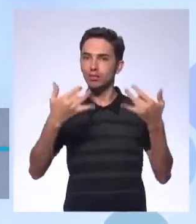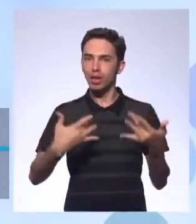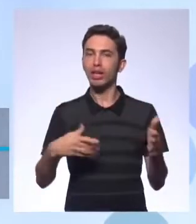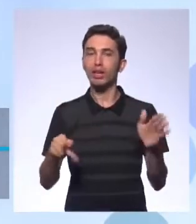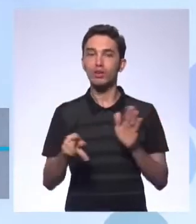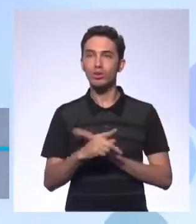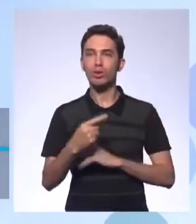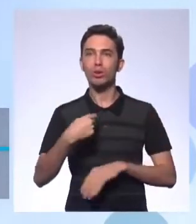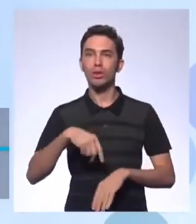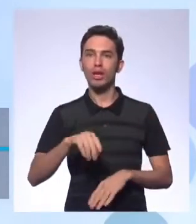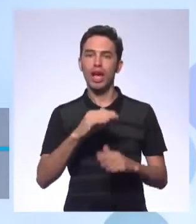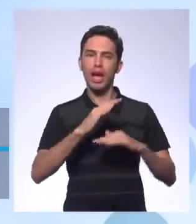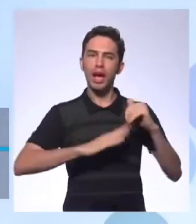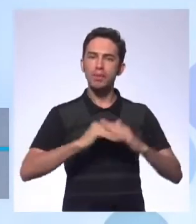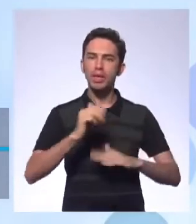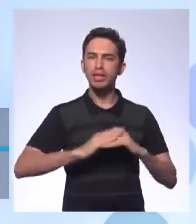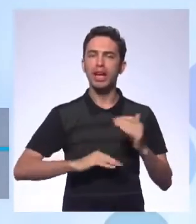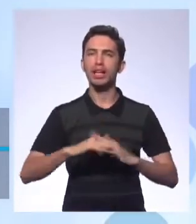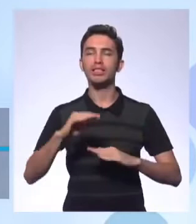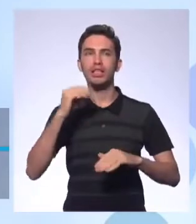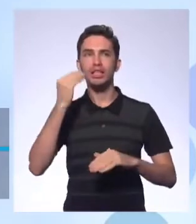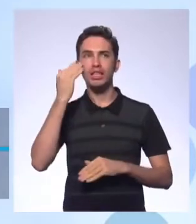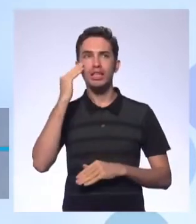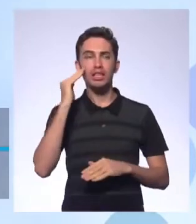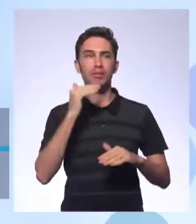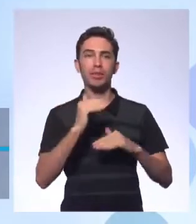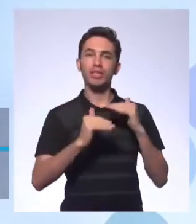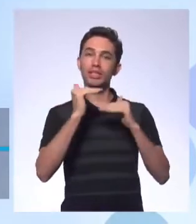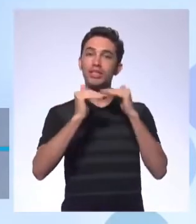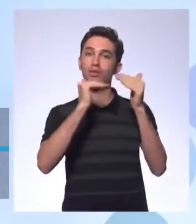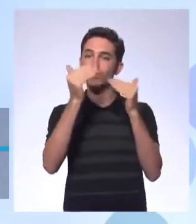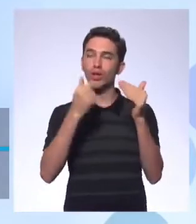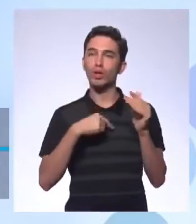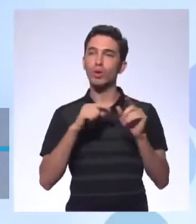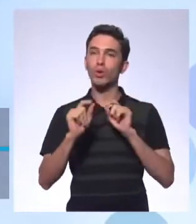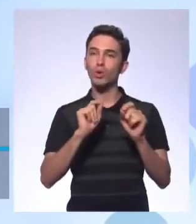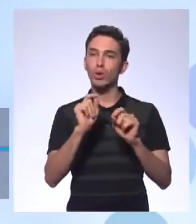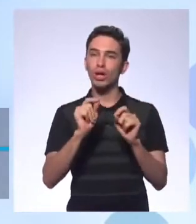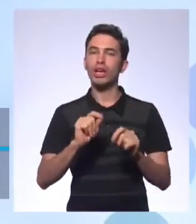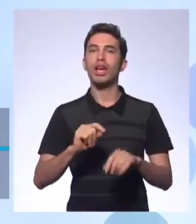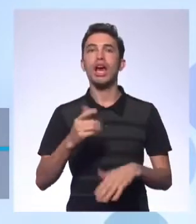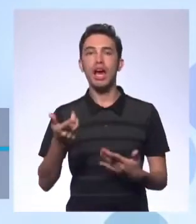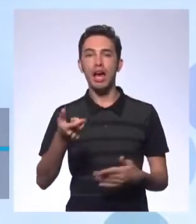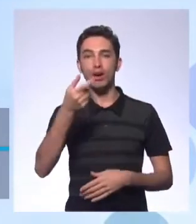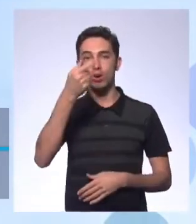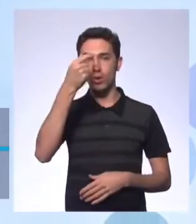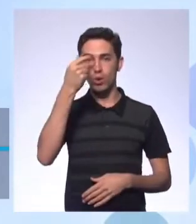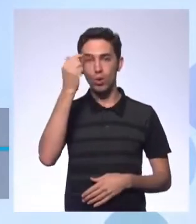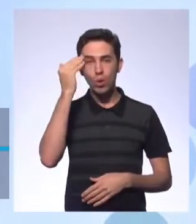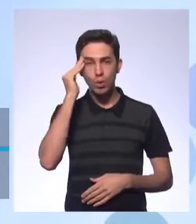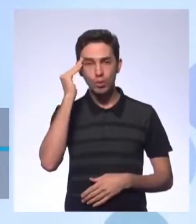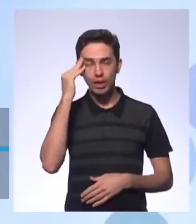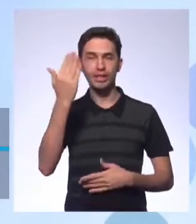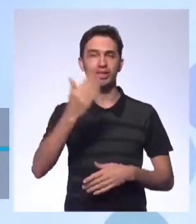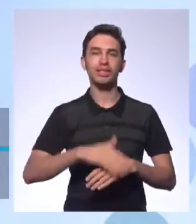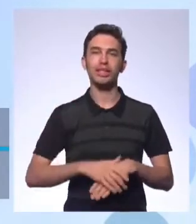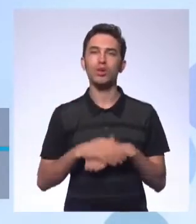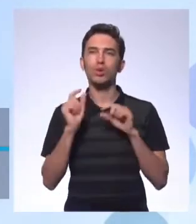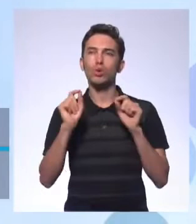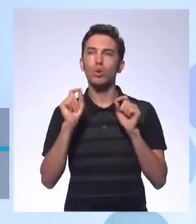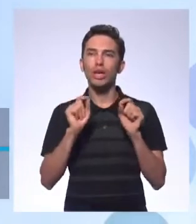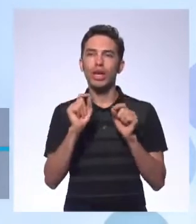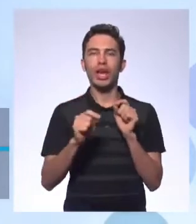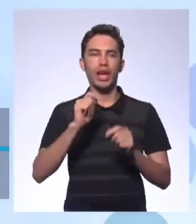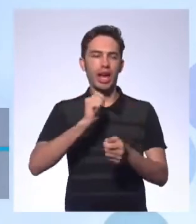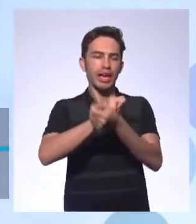estarmos trabalhando e desenvolvendo com os estudantes no que se refere aí à compreensão do que